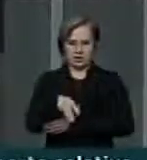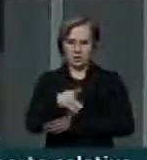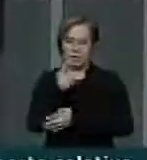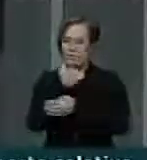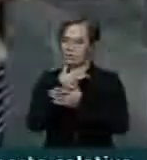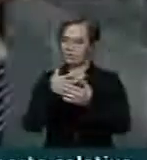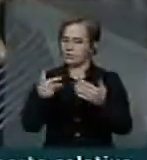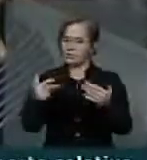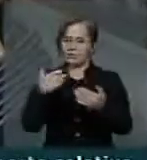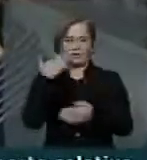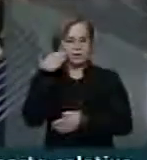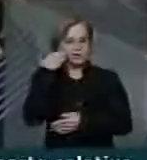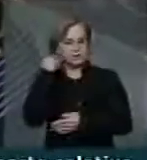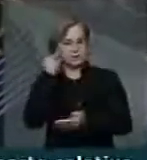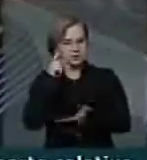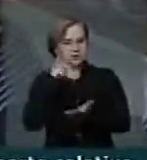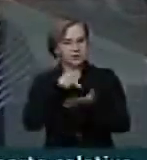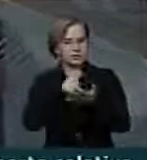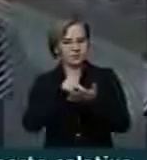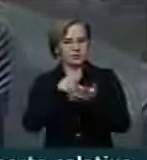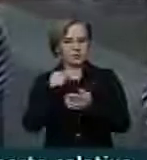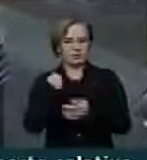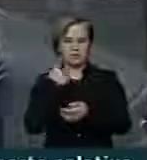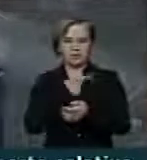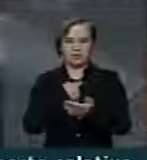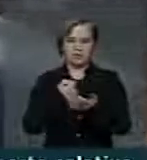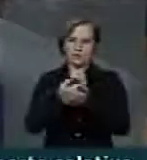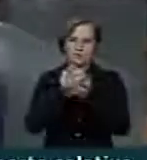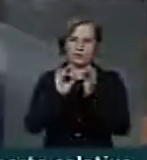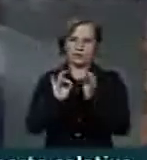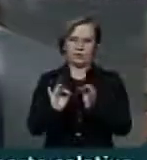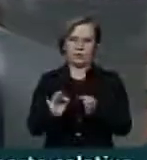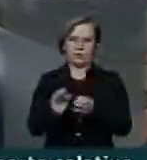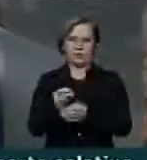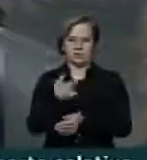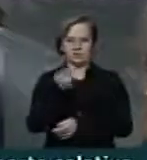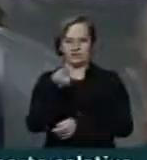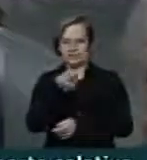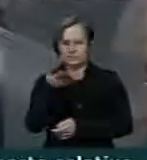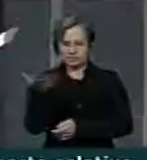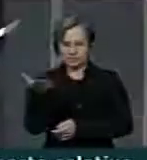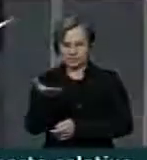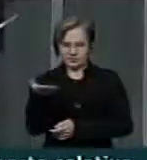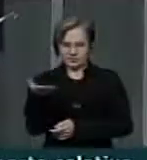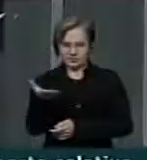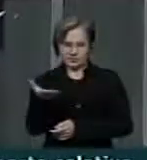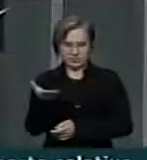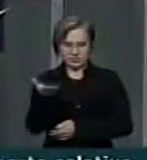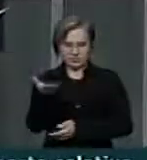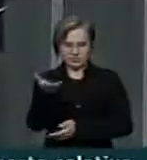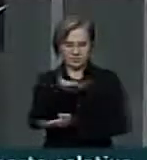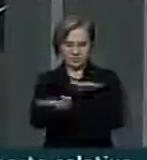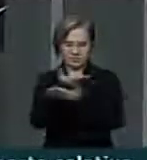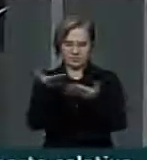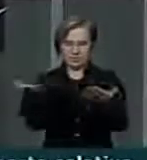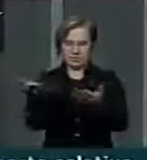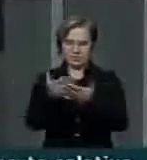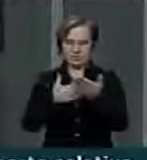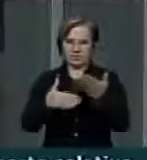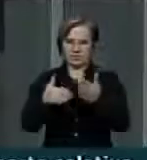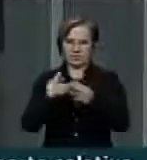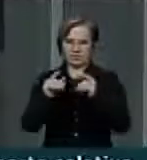sabia exatamente o que a gente estava pagando. Eu queria falar aqui para esse plenário